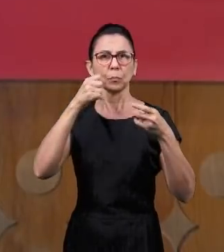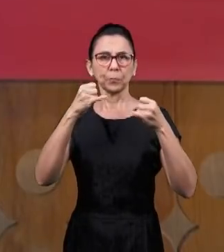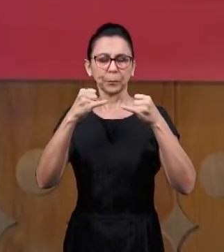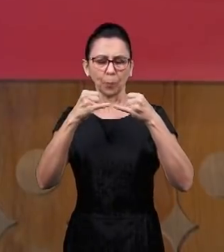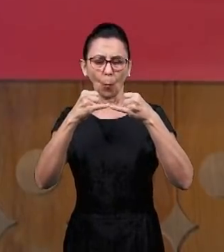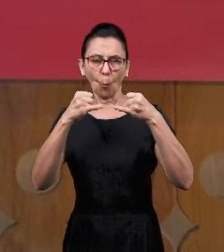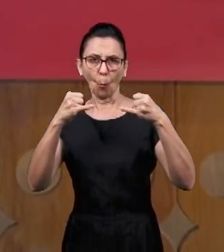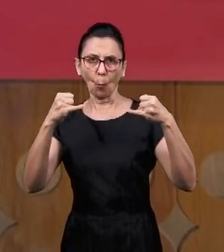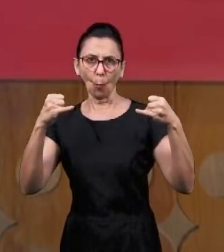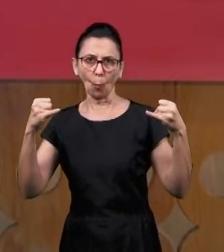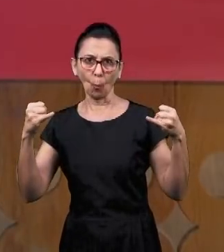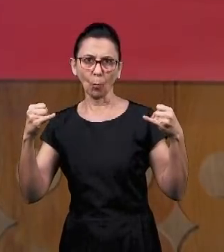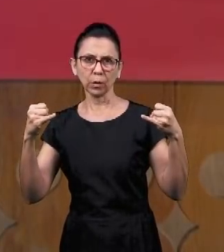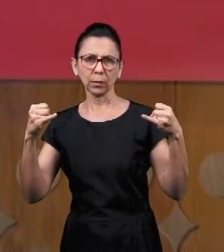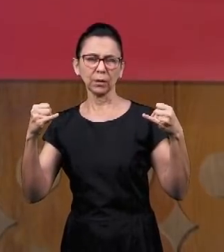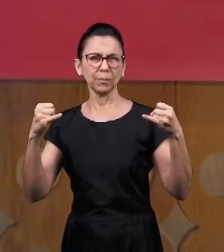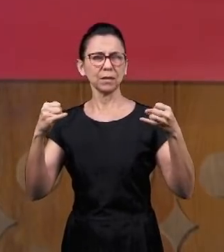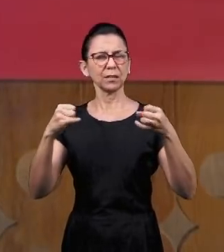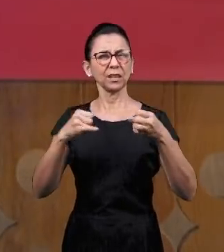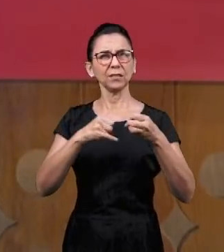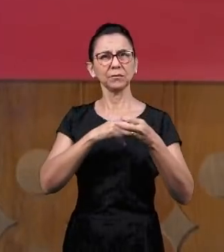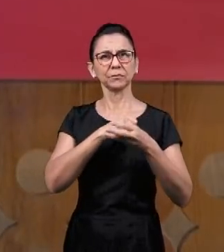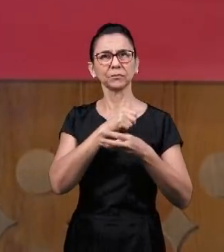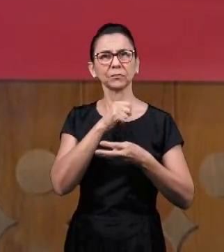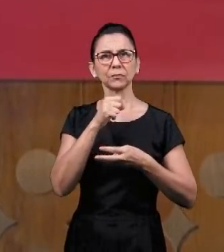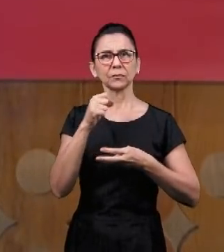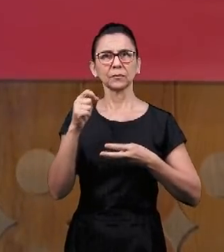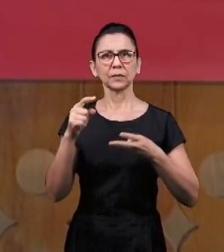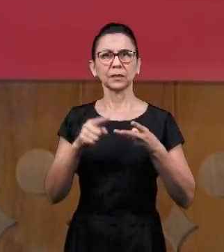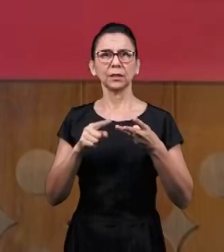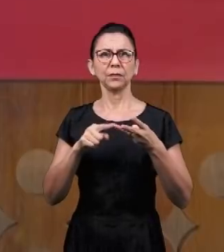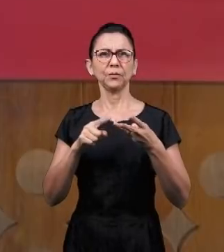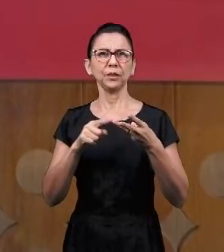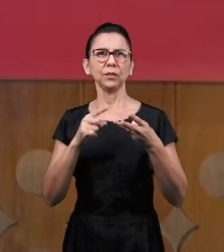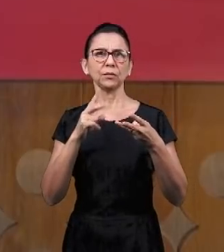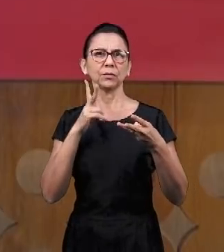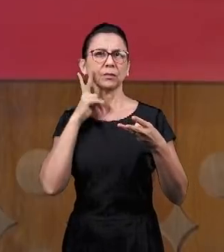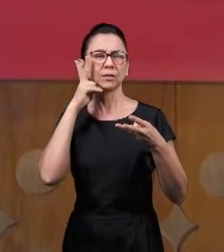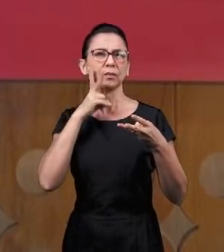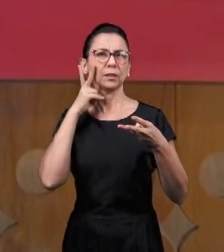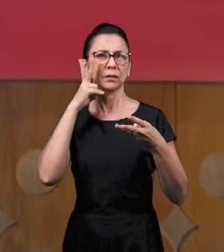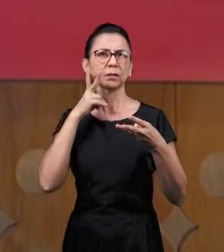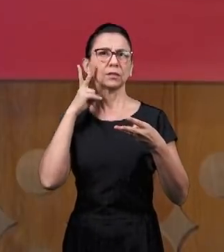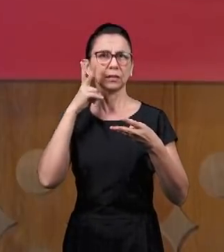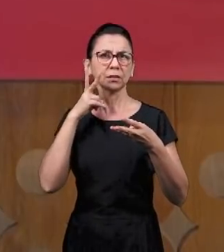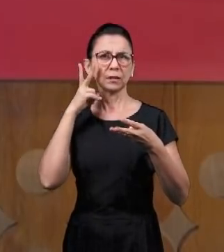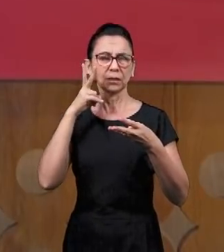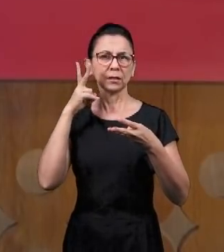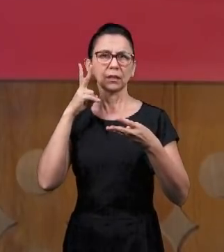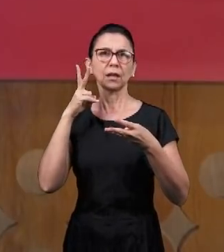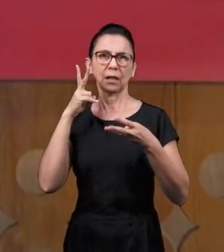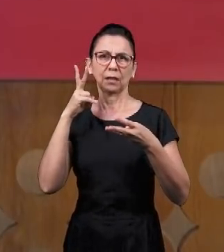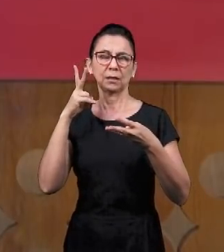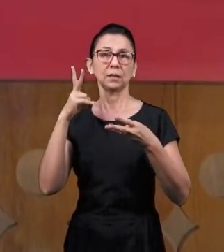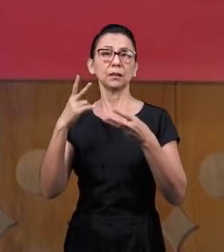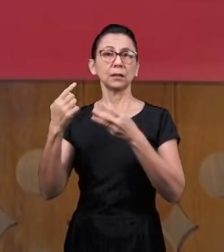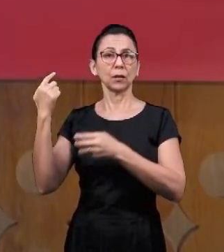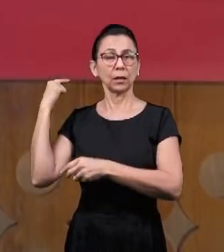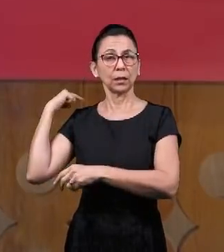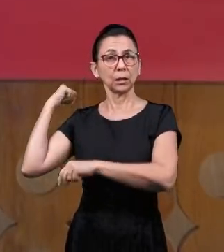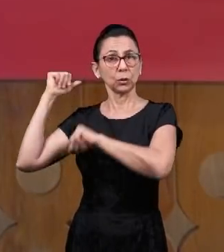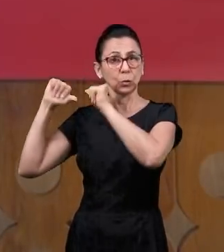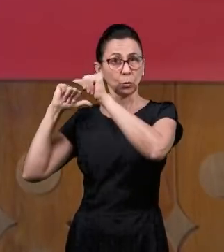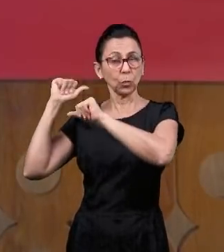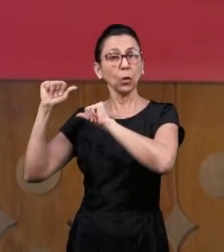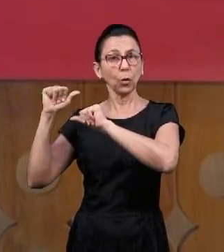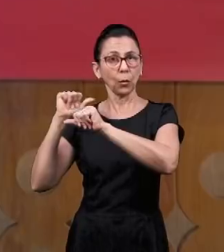ia migrar, porque Jesus já estava lá no Velho Testamento profetizado. Vocês estão vendo isso nas EBDs. O pão continua,